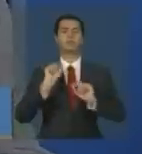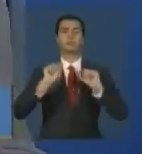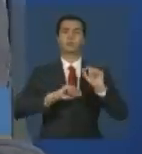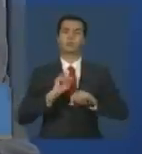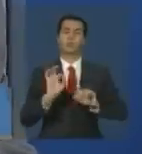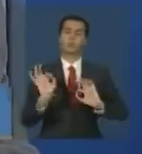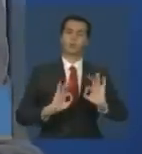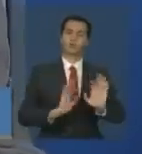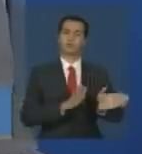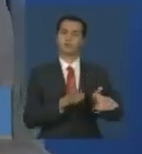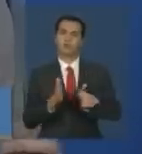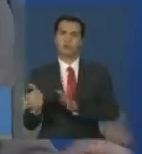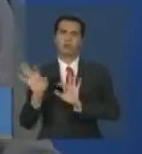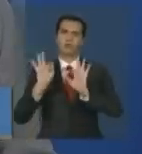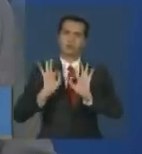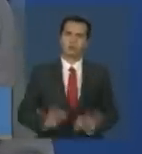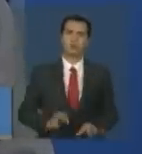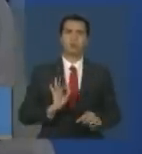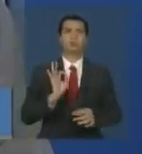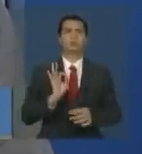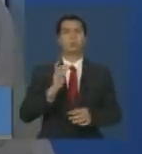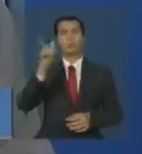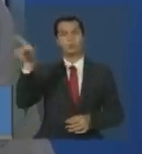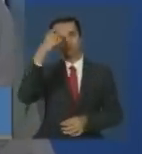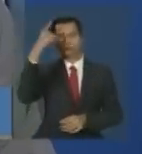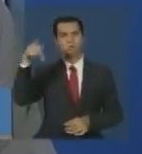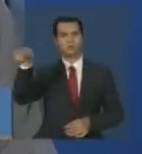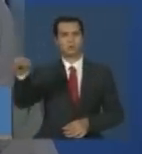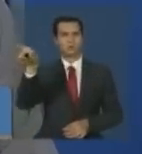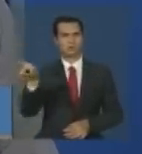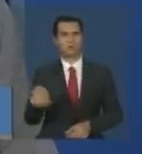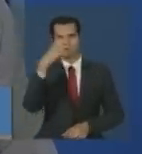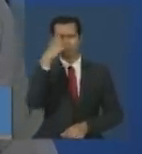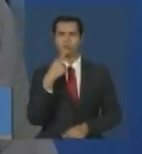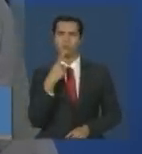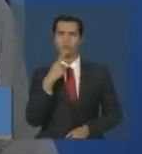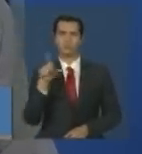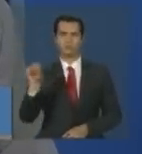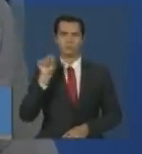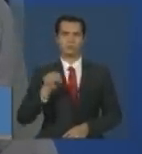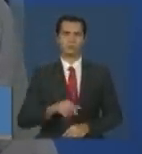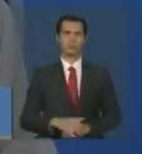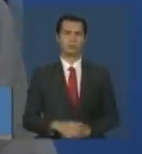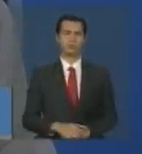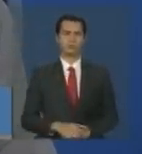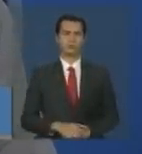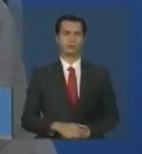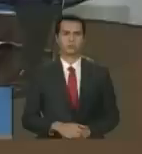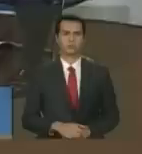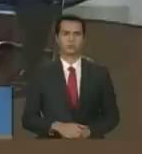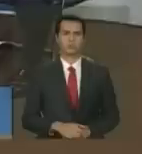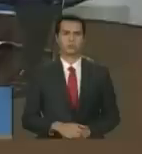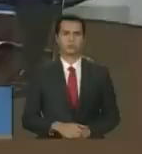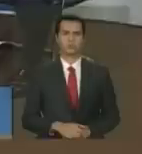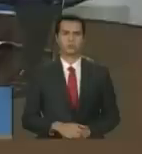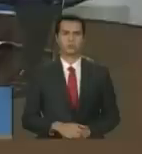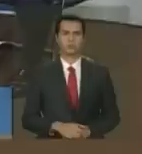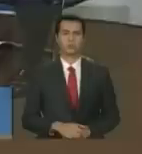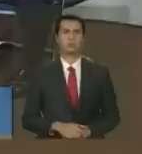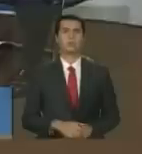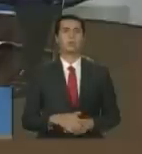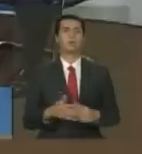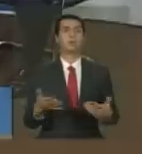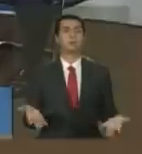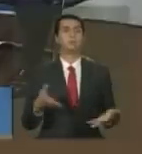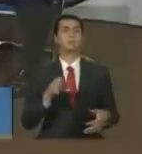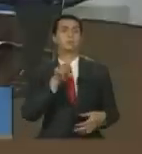este usuário lá dentro do município e delegar o perfil, como o Sérgio explicou. É isso. É exatamente isso. A partir do momento que o adjunto aceita o